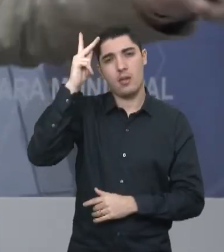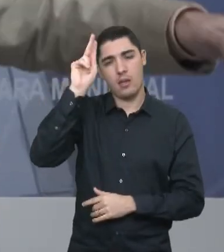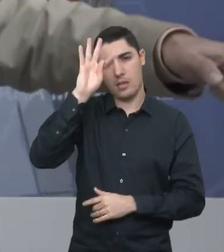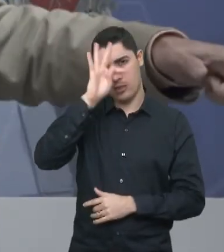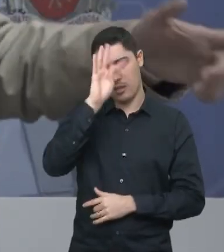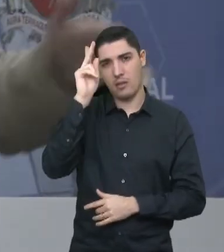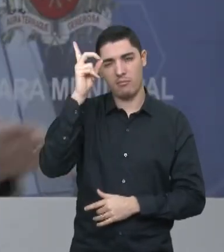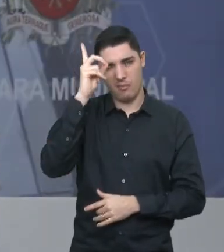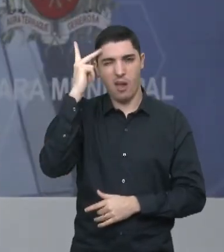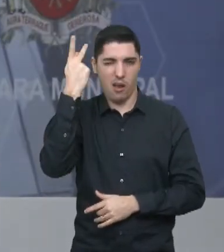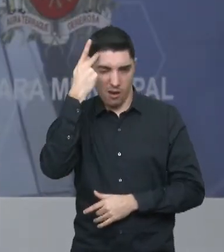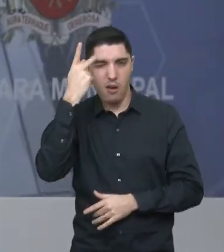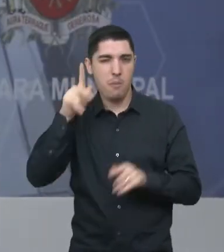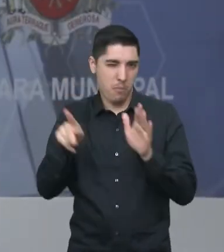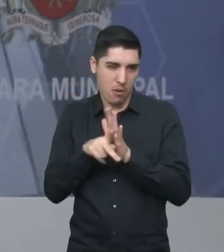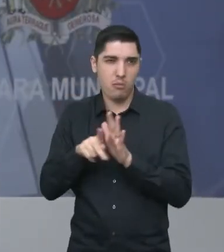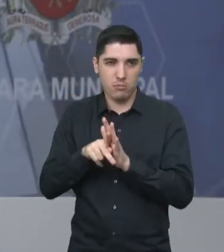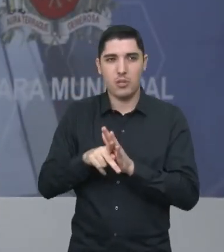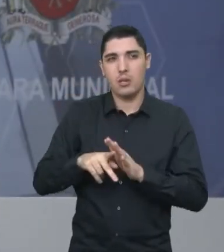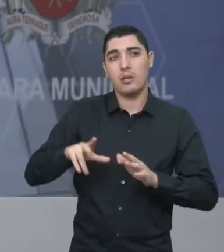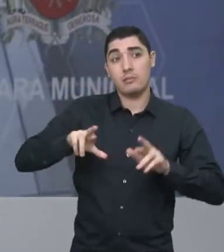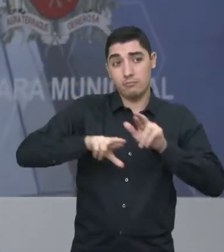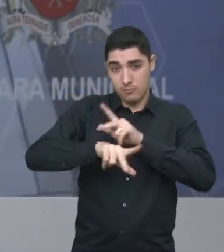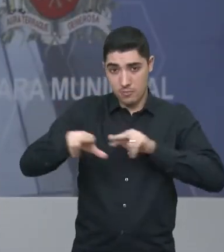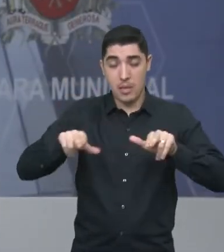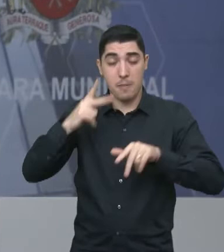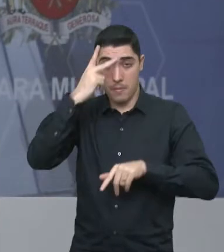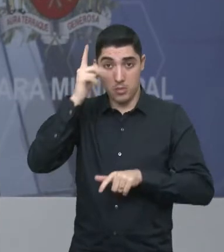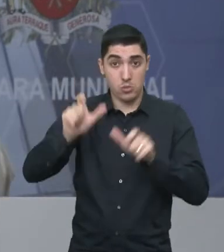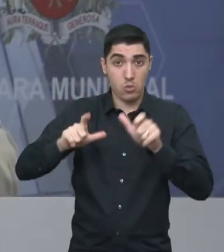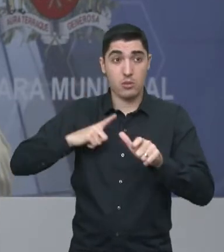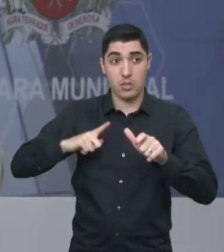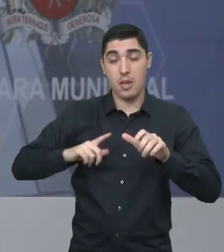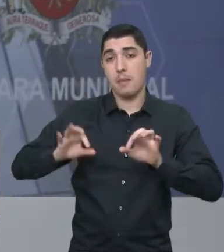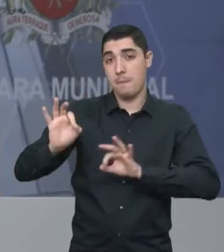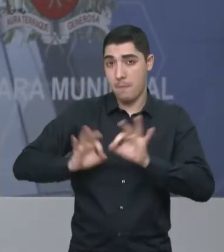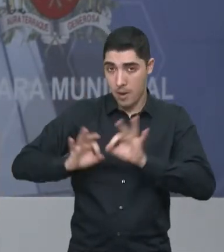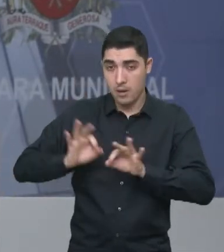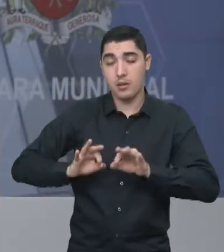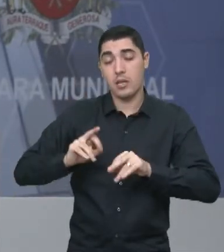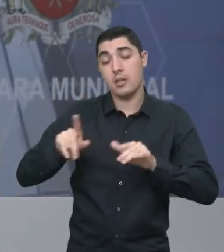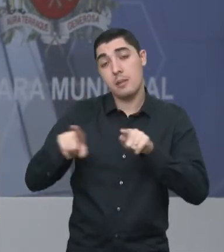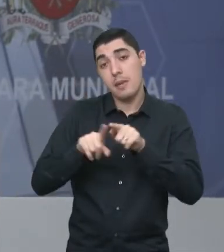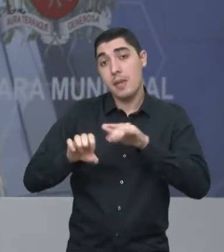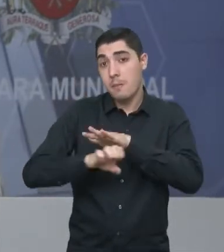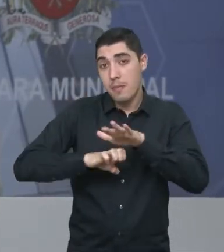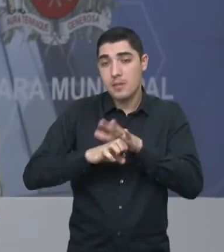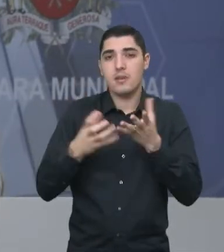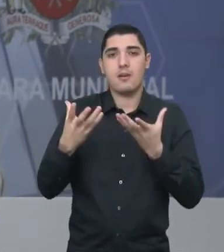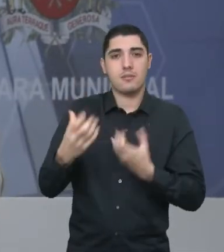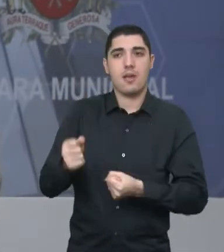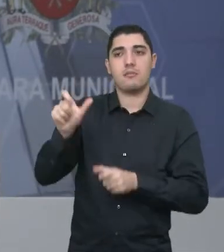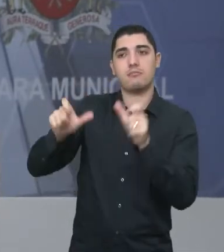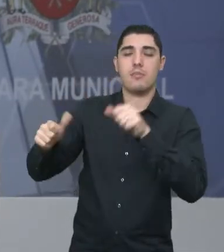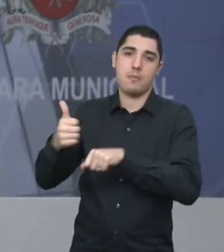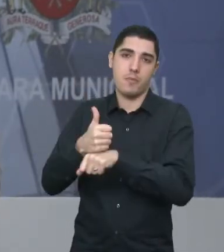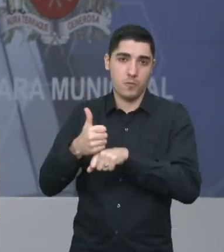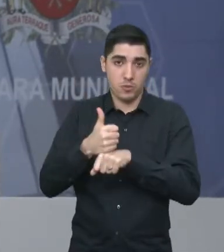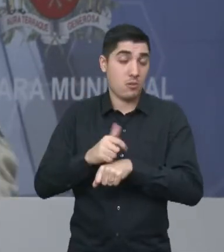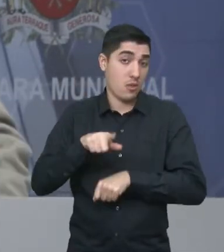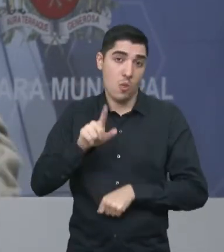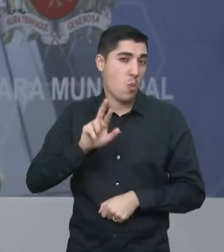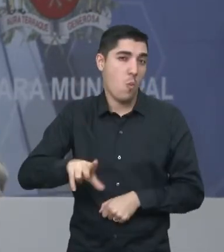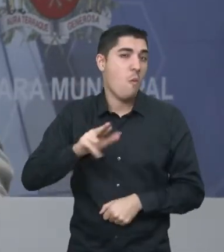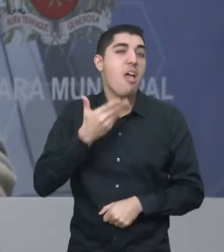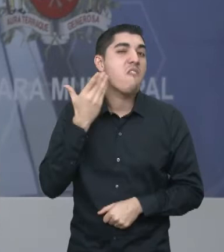de pessoas, né, com empresas que preparam e empresas que aceitam esses profissionais. Então, não é essa facilidade que estava